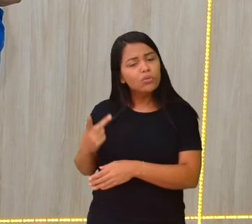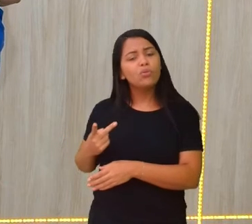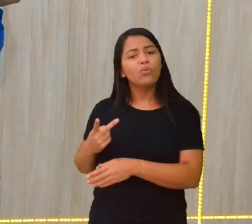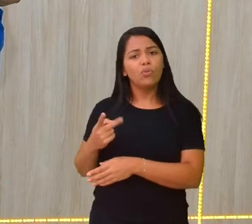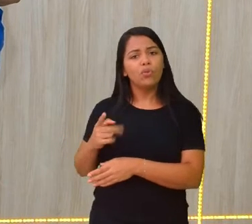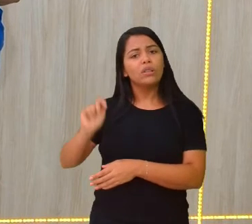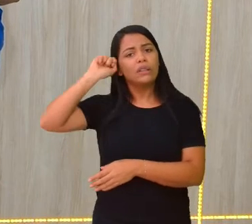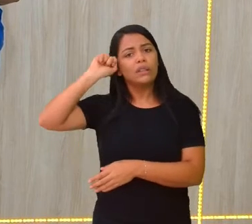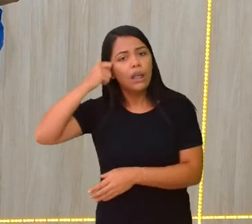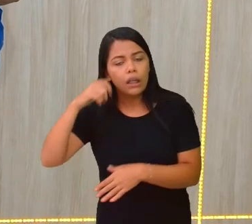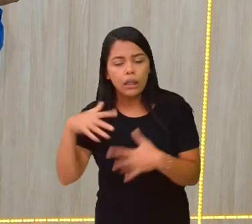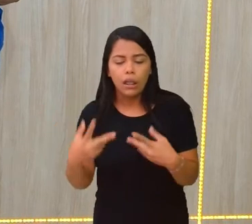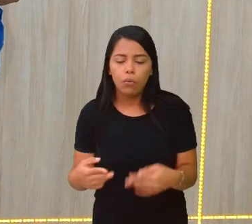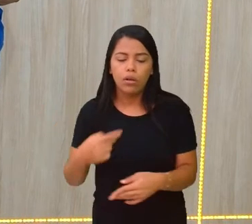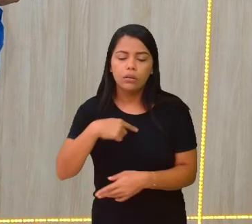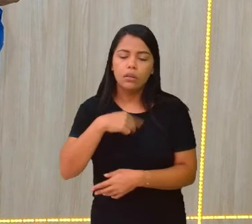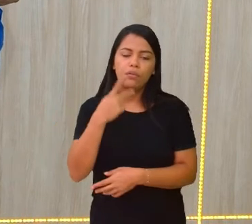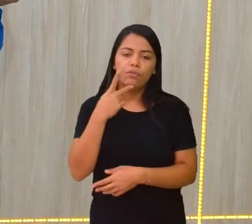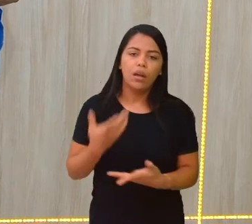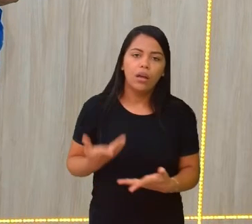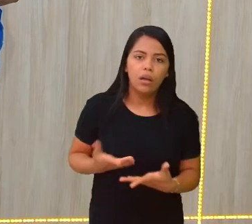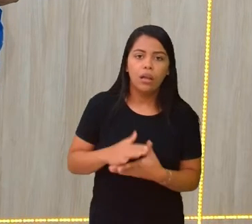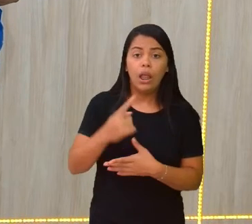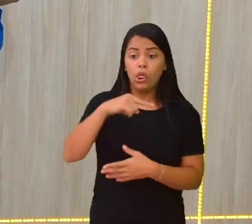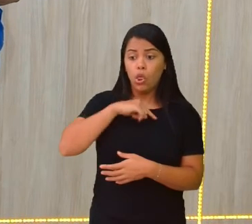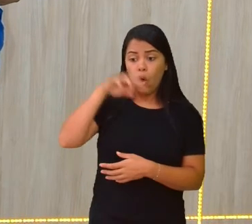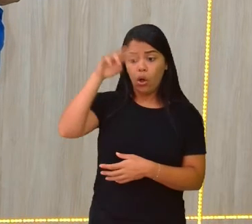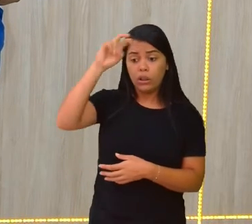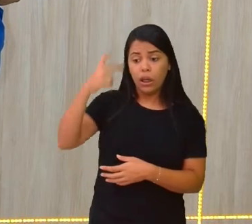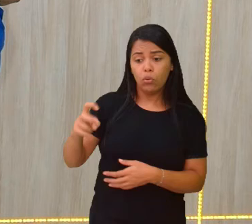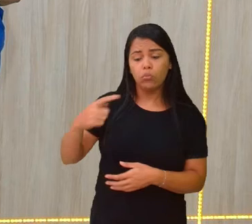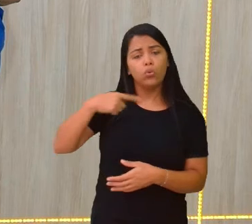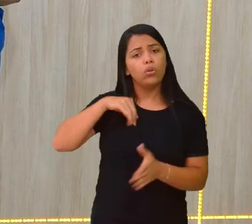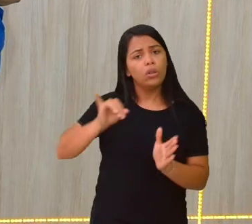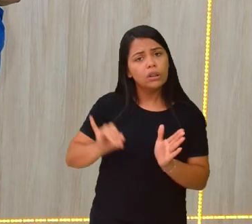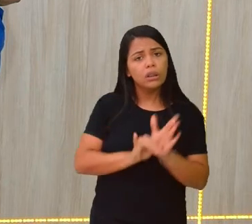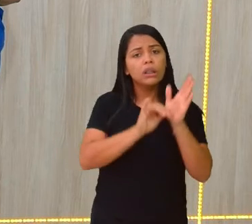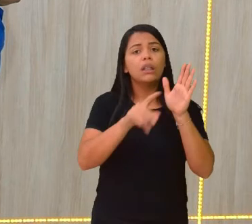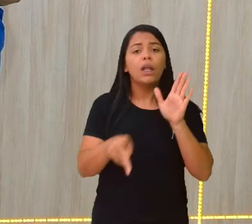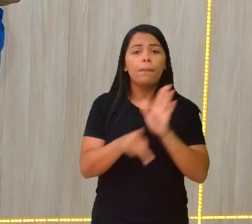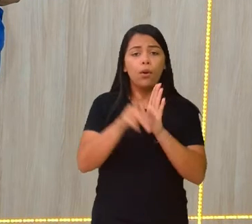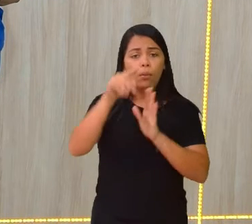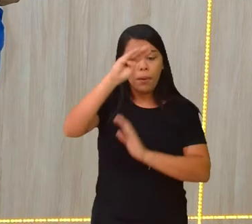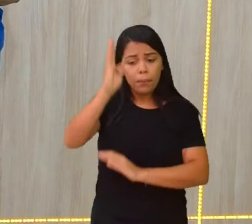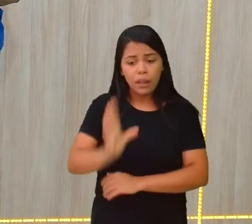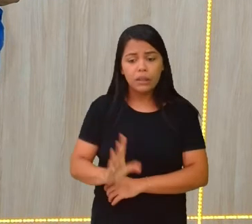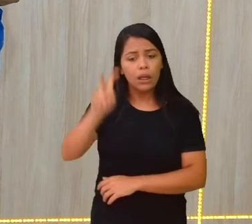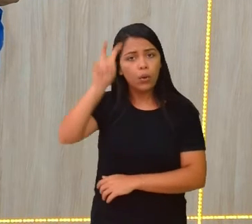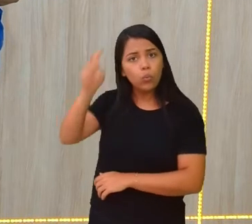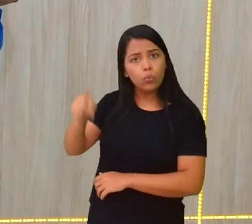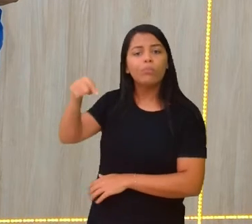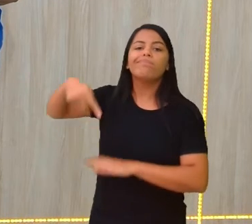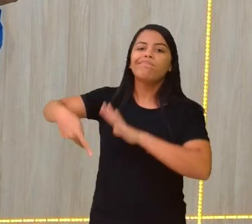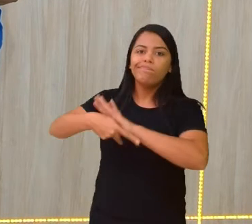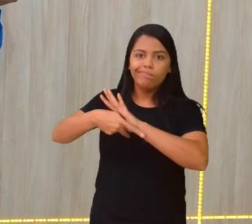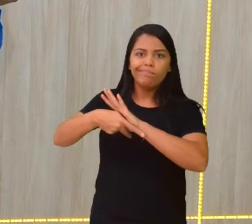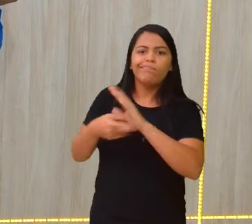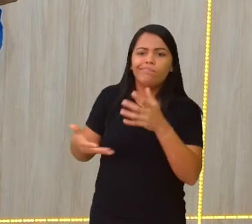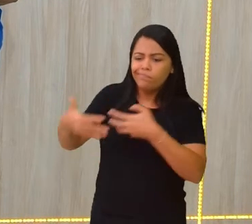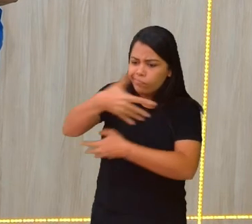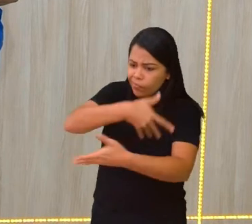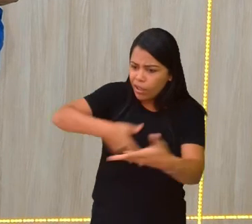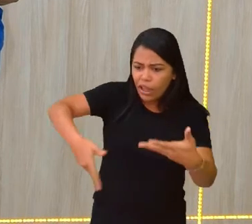a gente costuma falar. E nossa cultura, nossa identidade brasileira, cultural brasileira, ela está permeada,